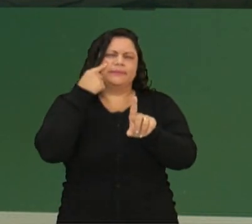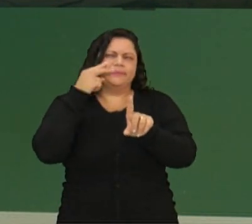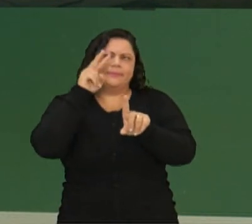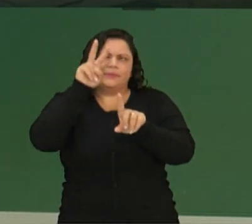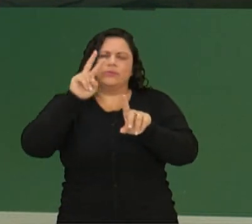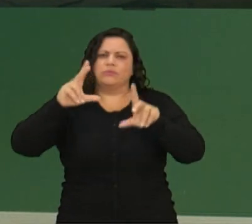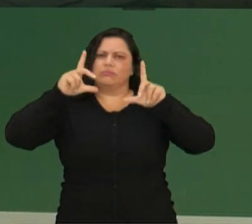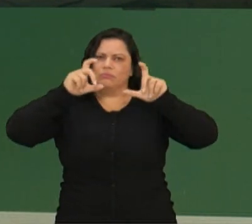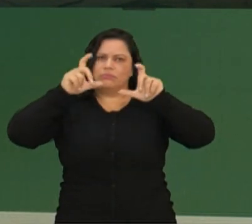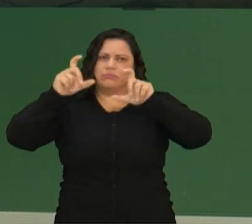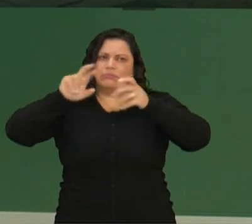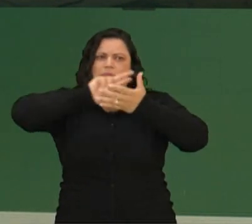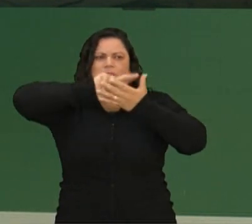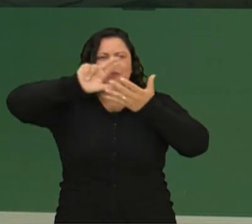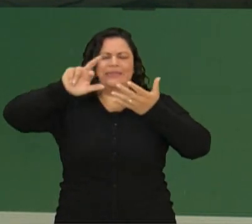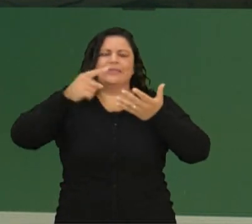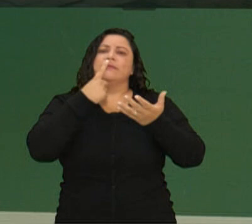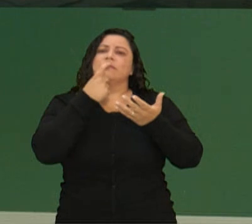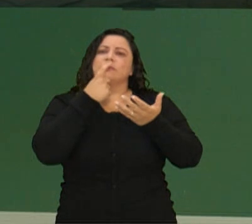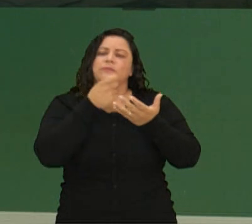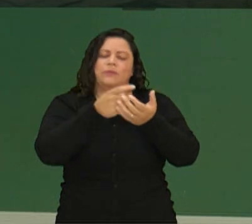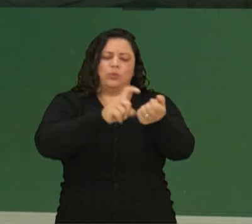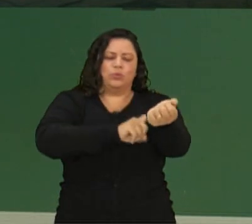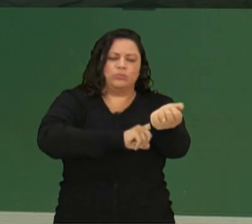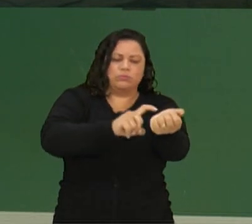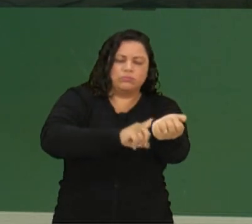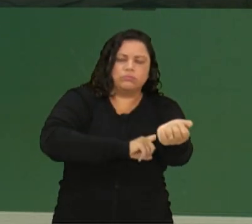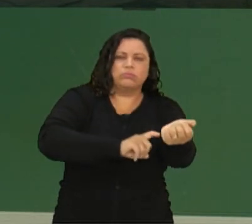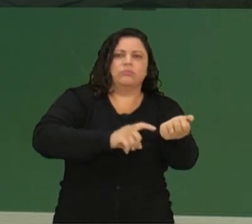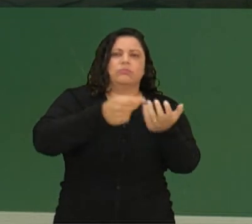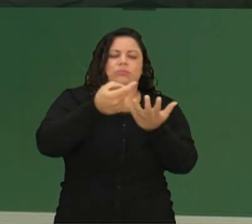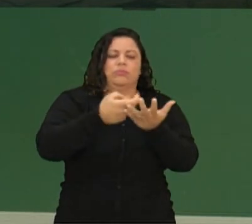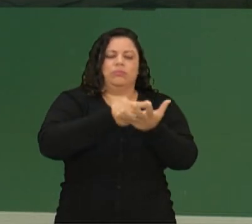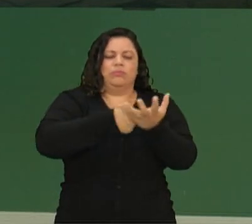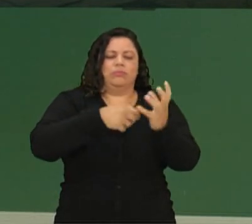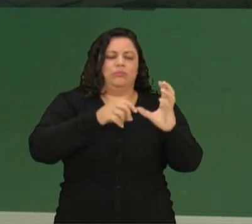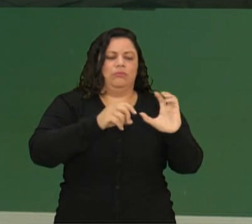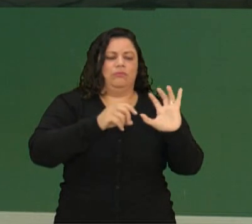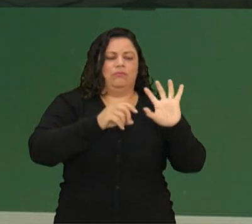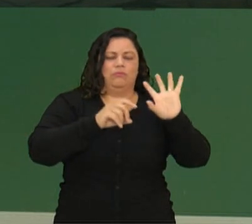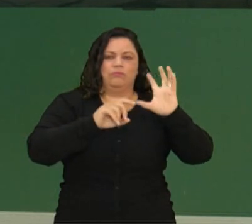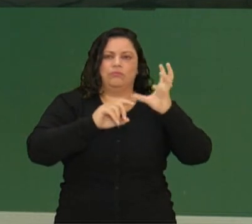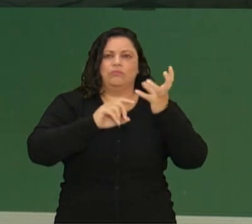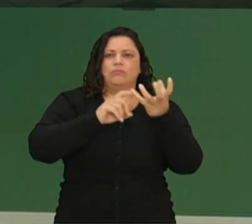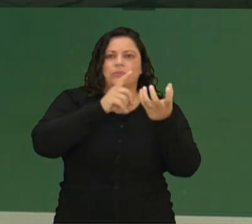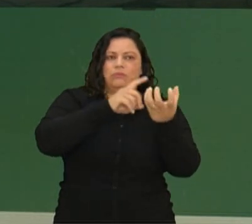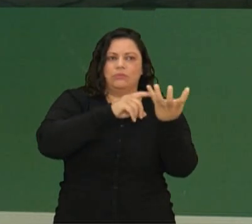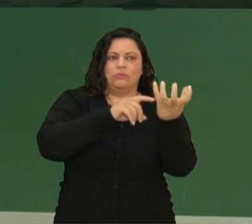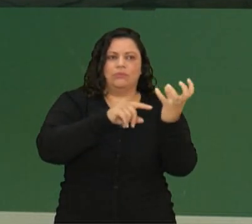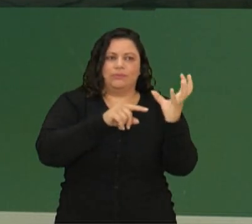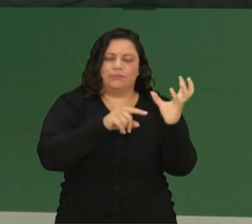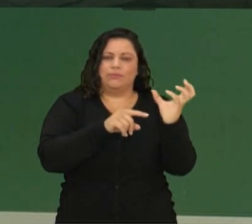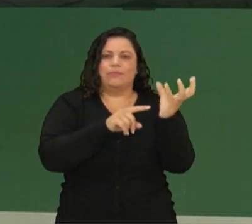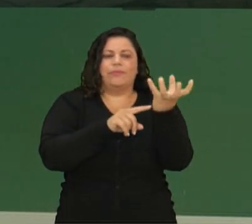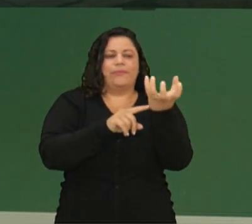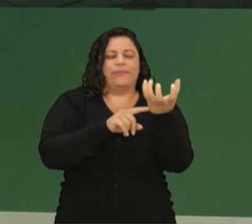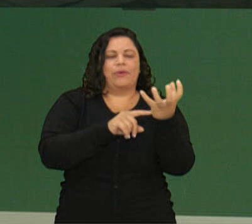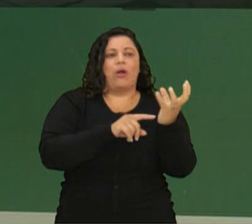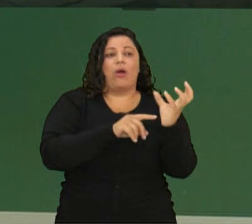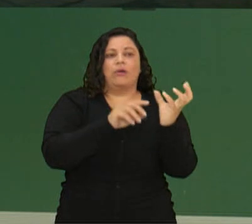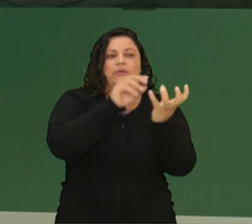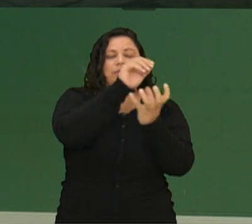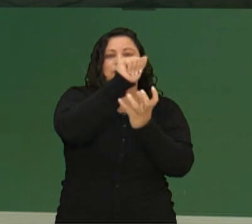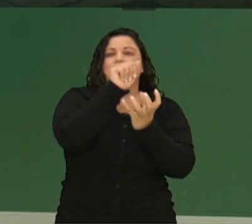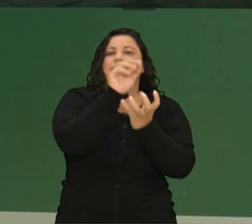que tem diversos vasos sanguíneos passando por ele, veias, artérias, tá? Os átrios, olha